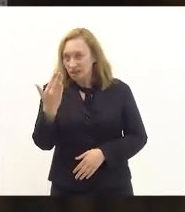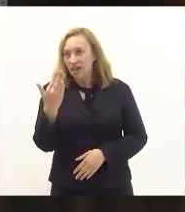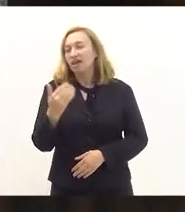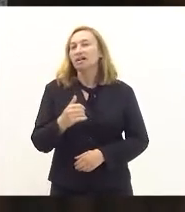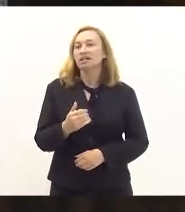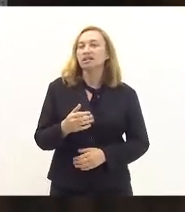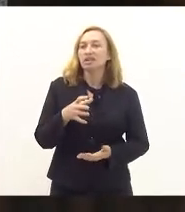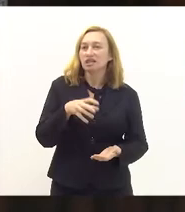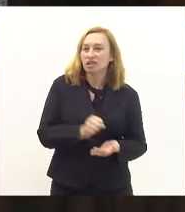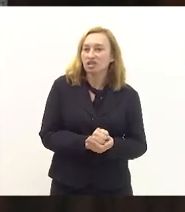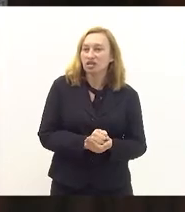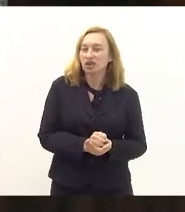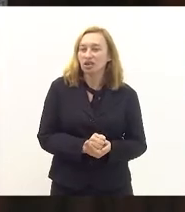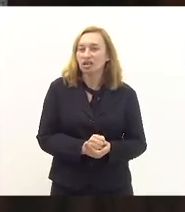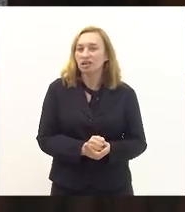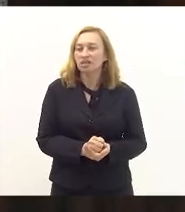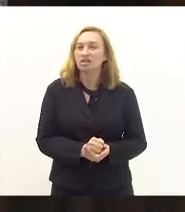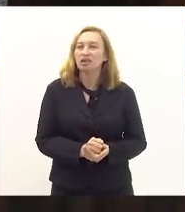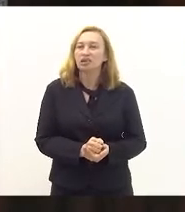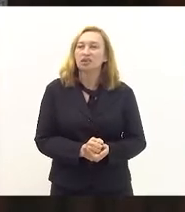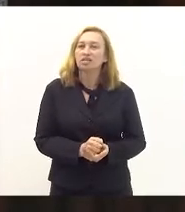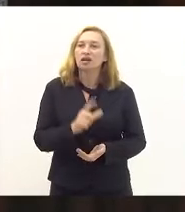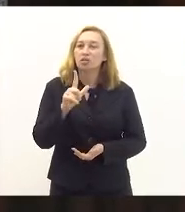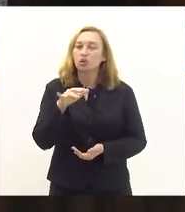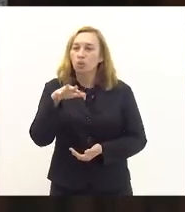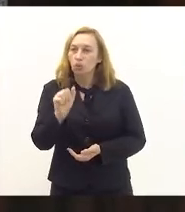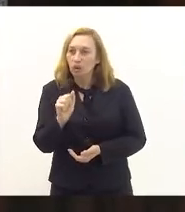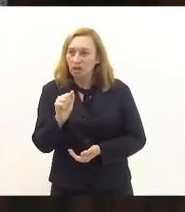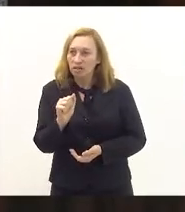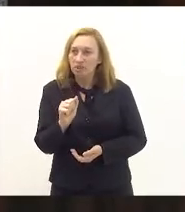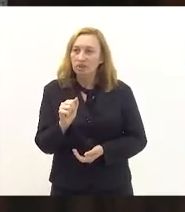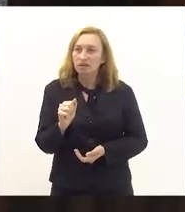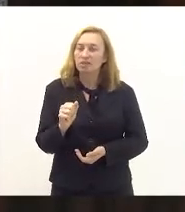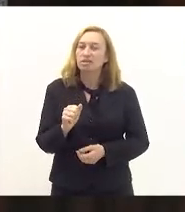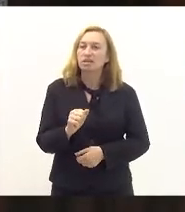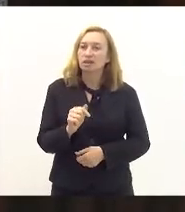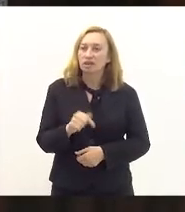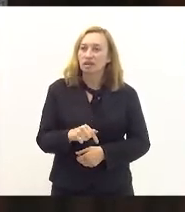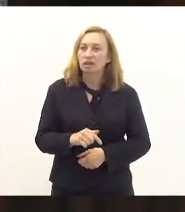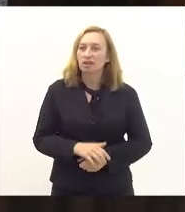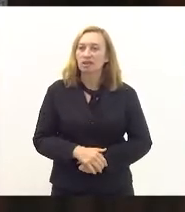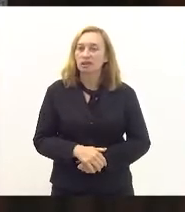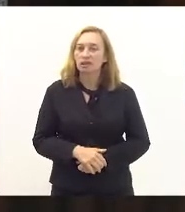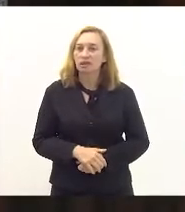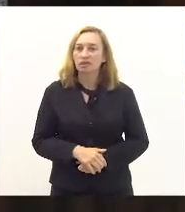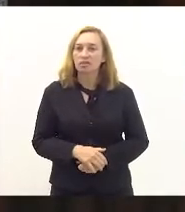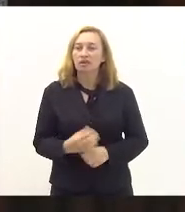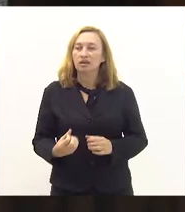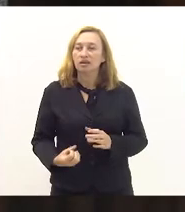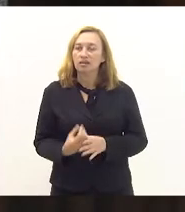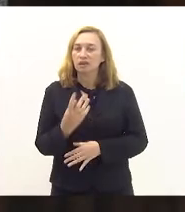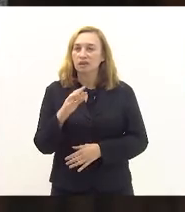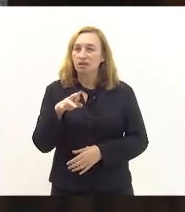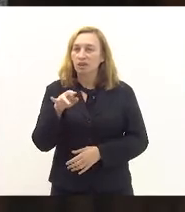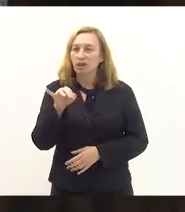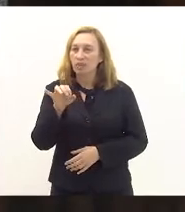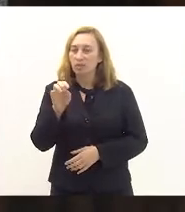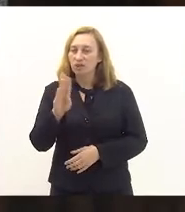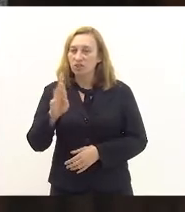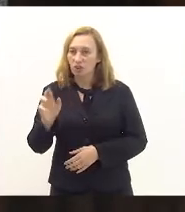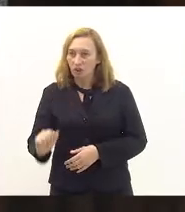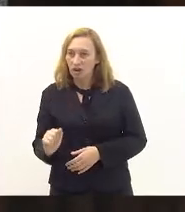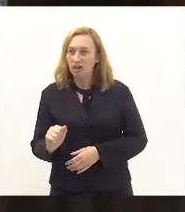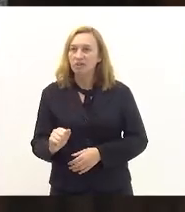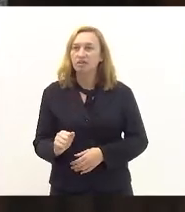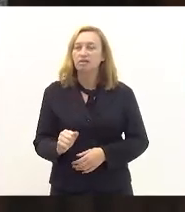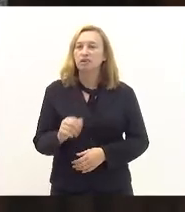conosco. Registrar a correspondência de Lucas Álvares, que não está presente, que é da Fundação Leonel Brizola. Saudar